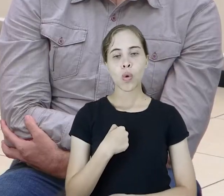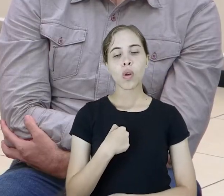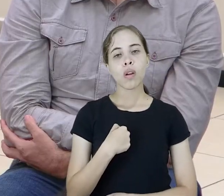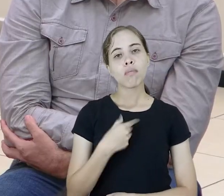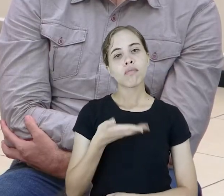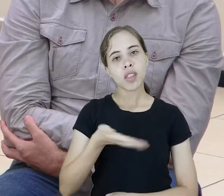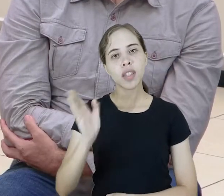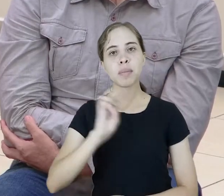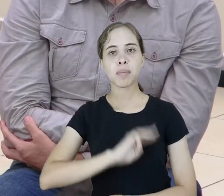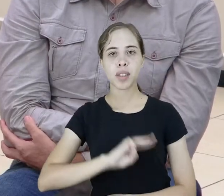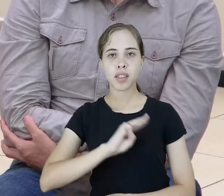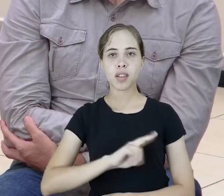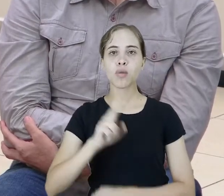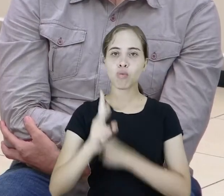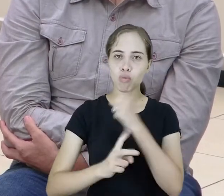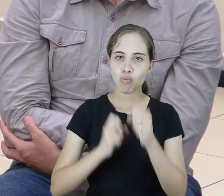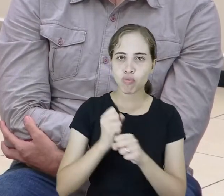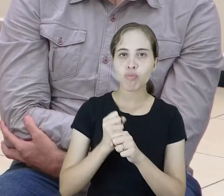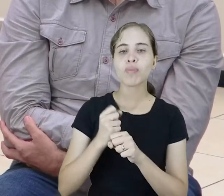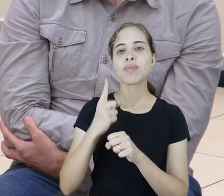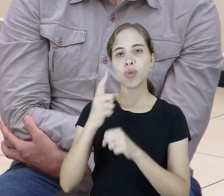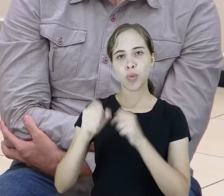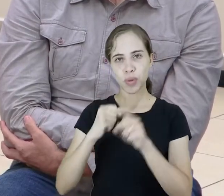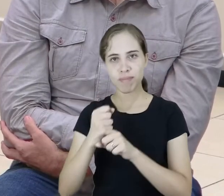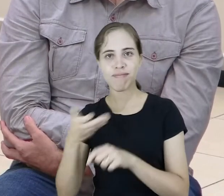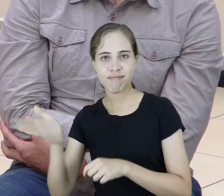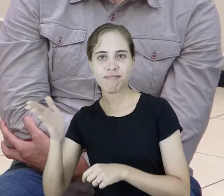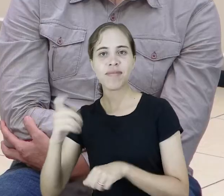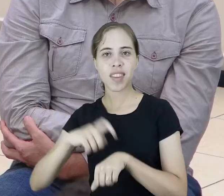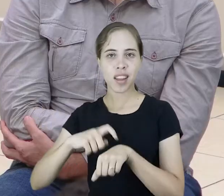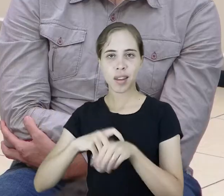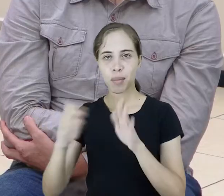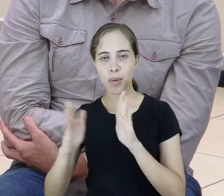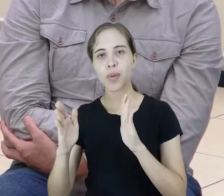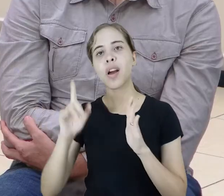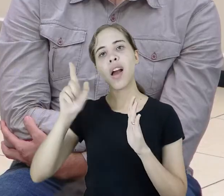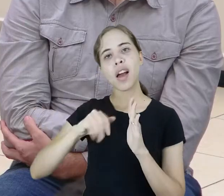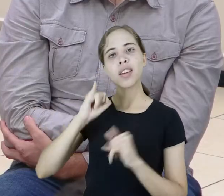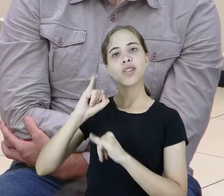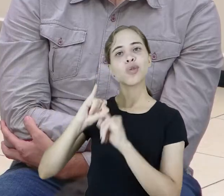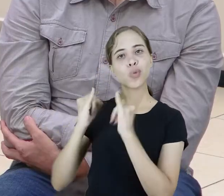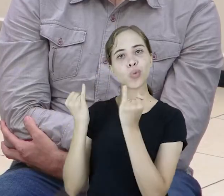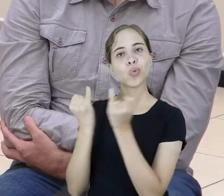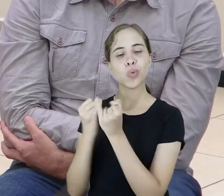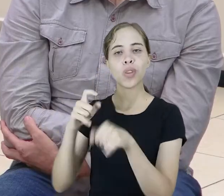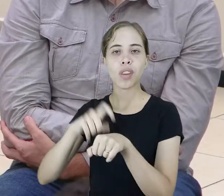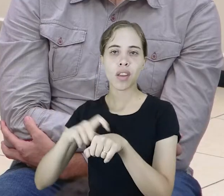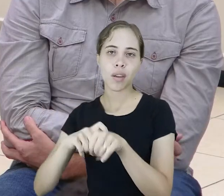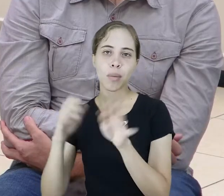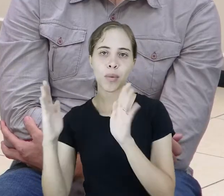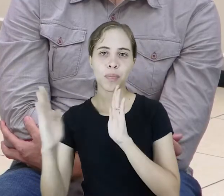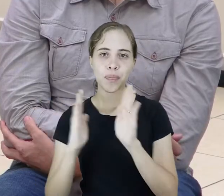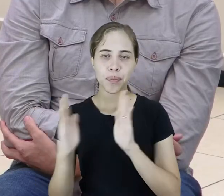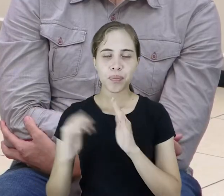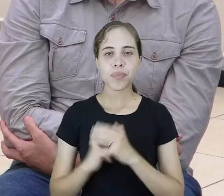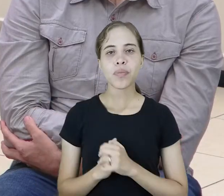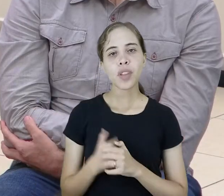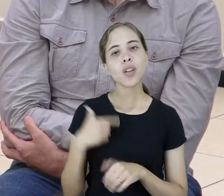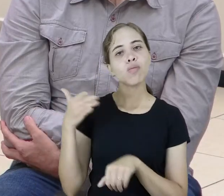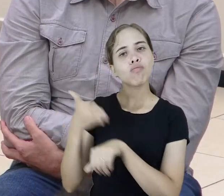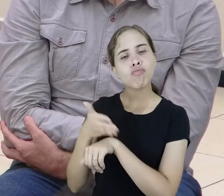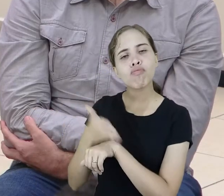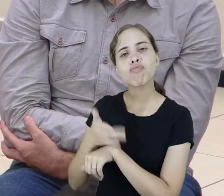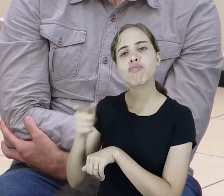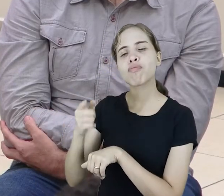servir uma missão de tempo integral, e eu tive uma das minhas respostas no Instituto. Então, eu sei que lá eu sinto o